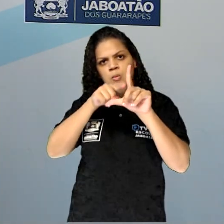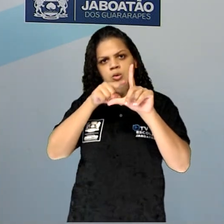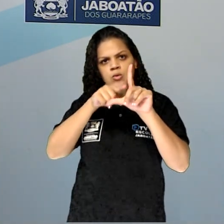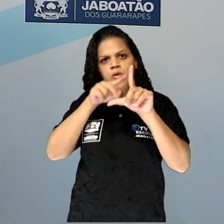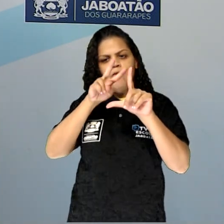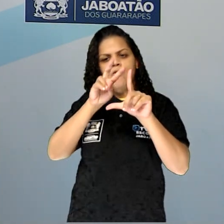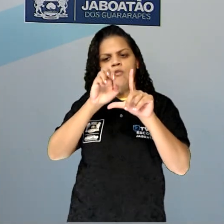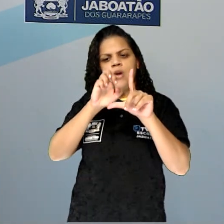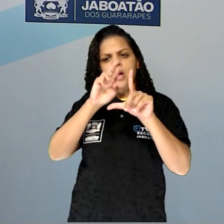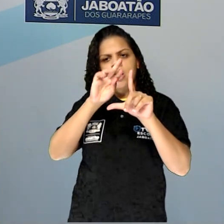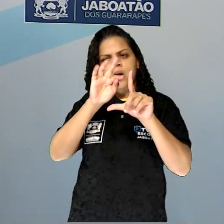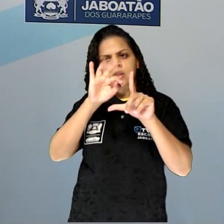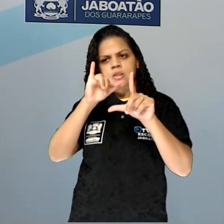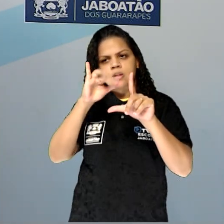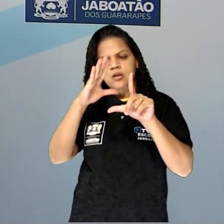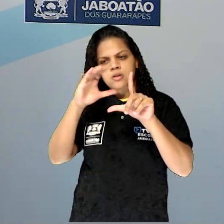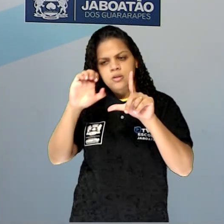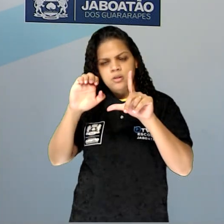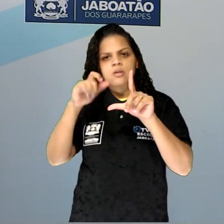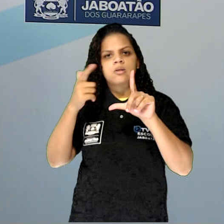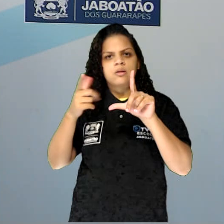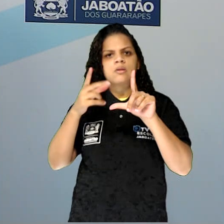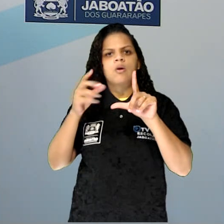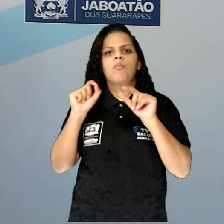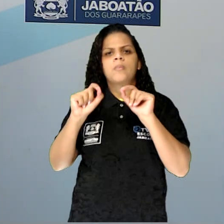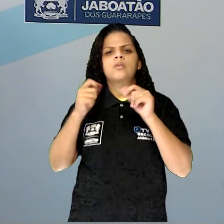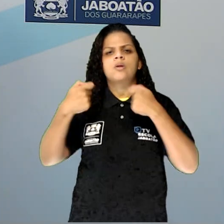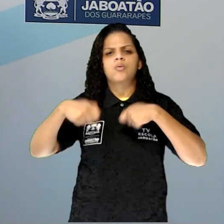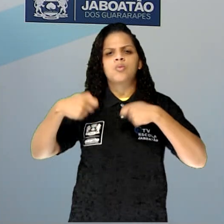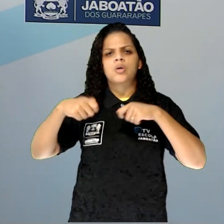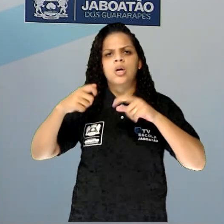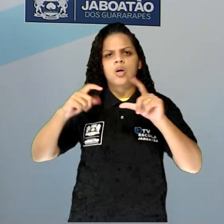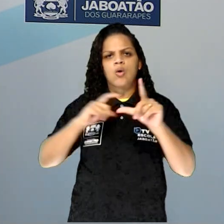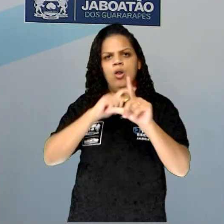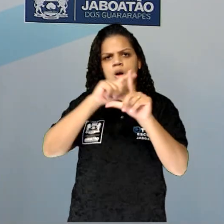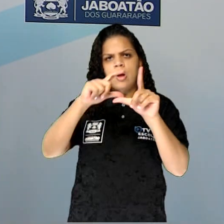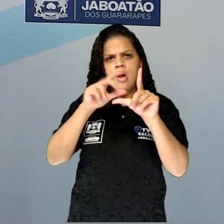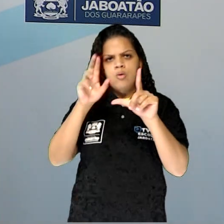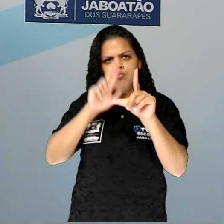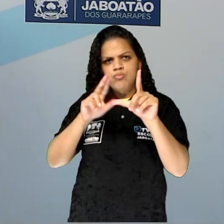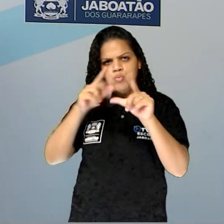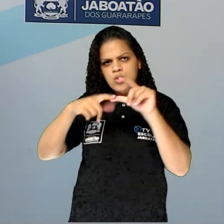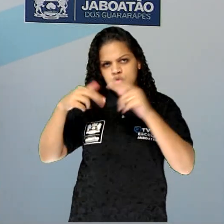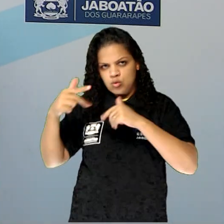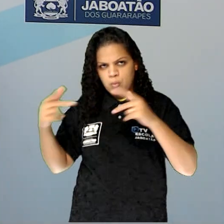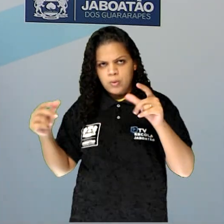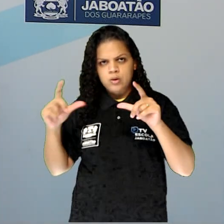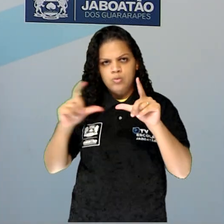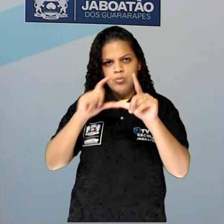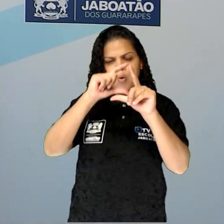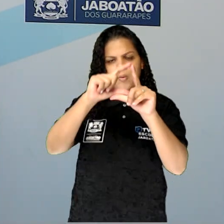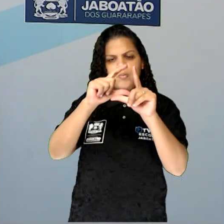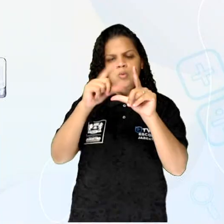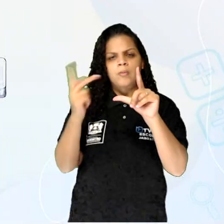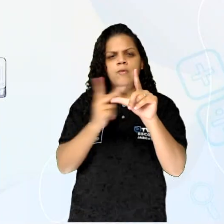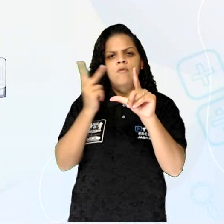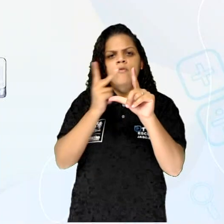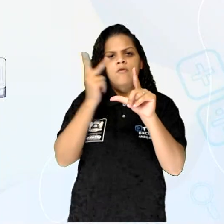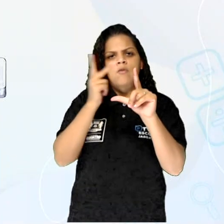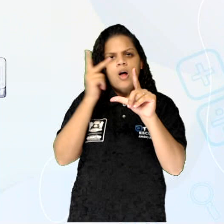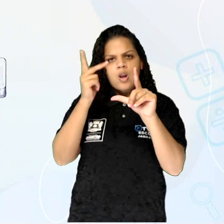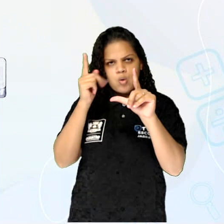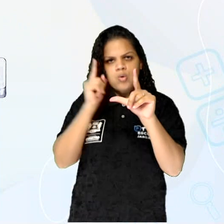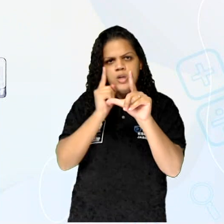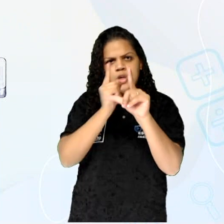E para isso basta colocar o centro do transferidor no vértice de forma que a graduação zero fique no primeiro